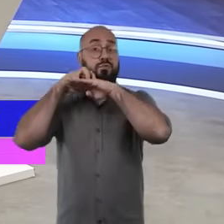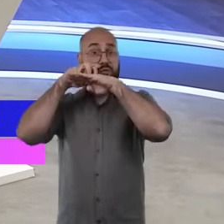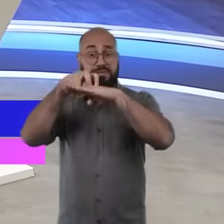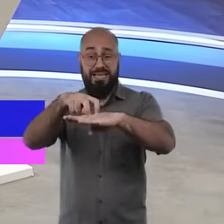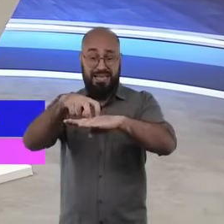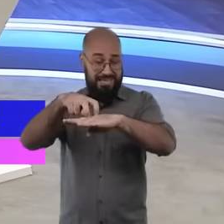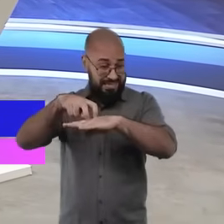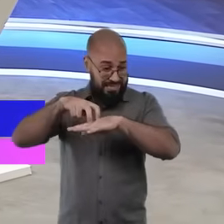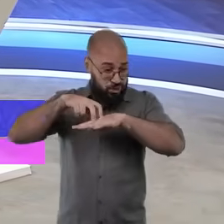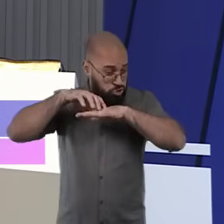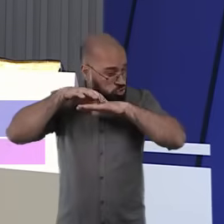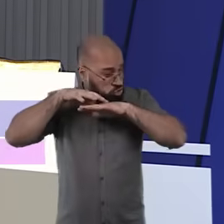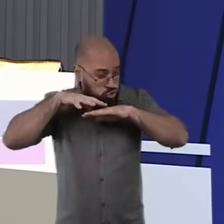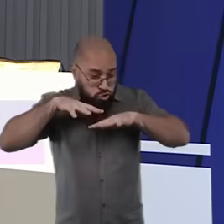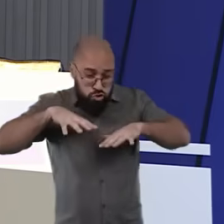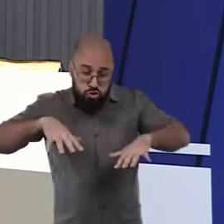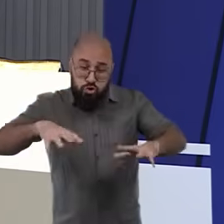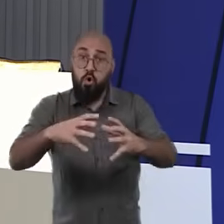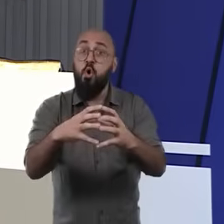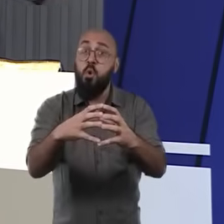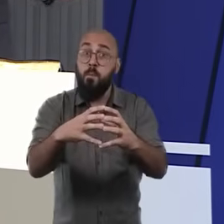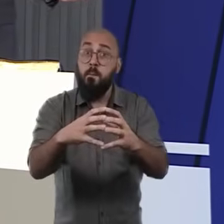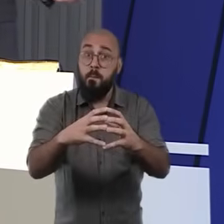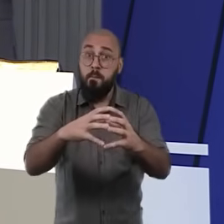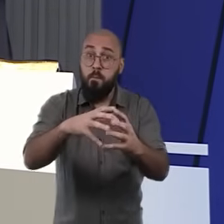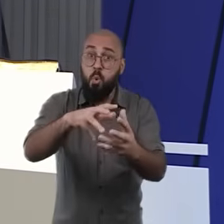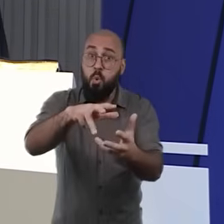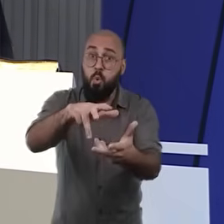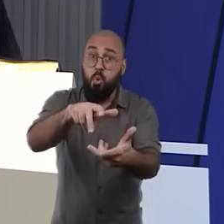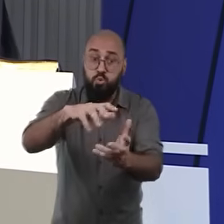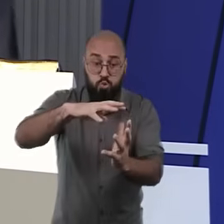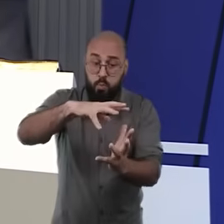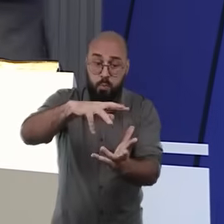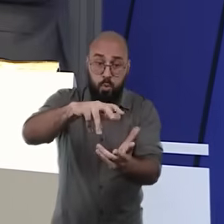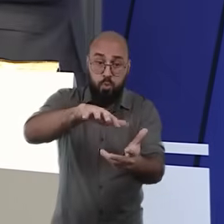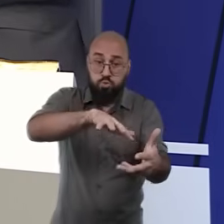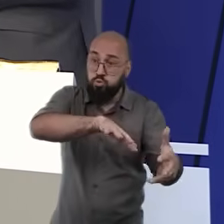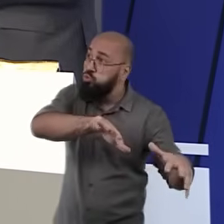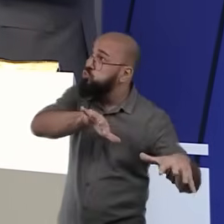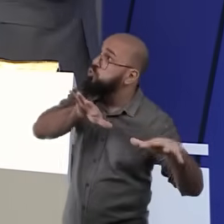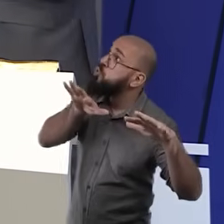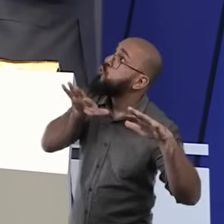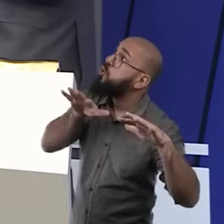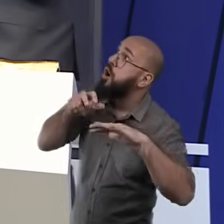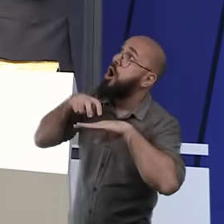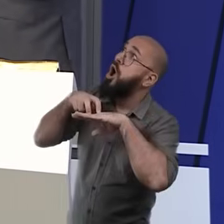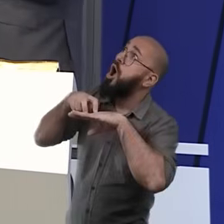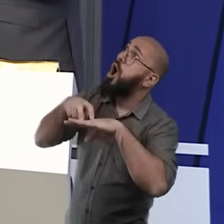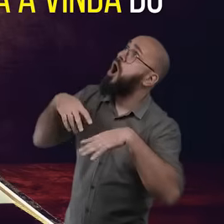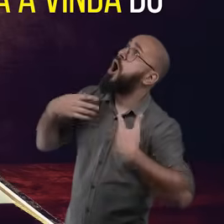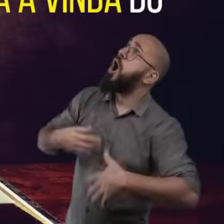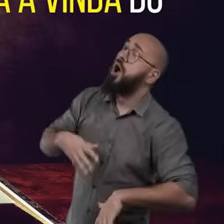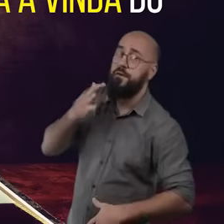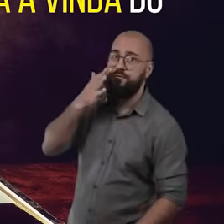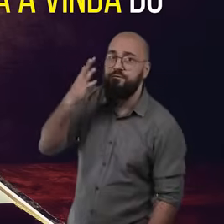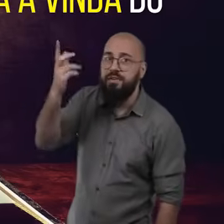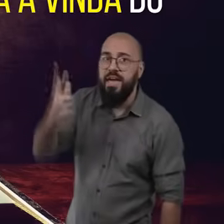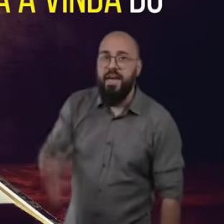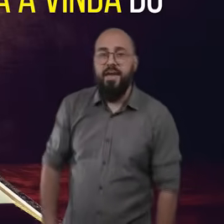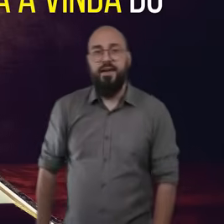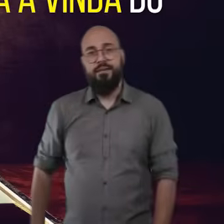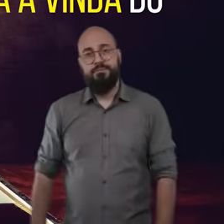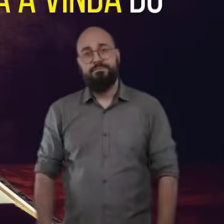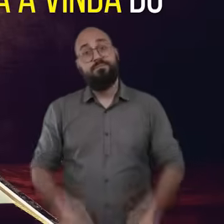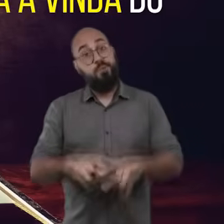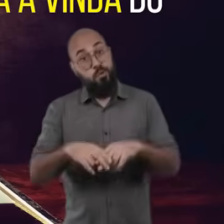ver. É exatamente isso que a Bíblia está nos dizendo. Olha essa confirmação em Mateus 24, 26 a 27.